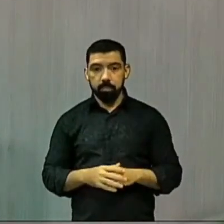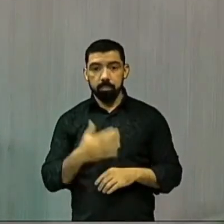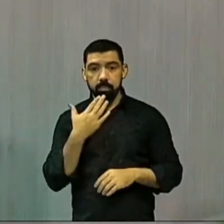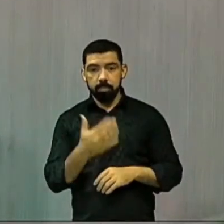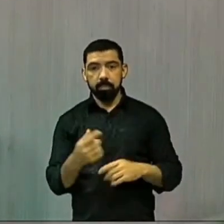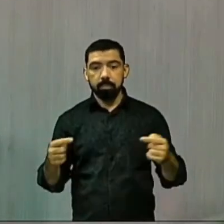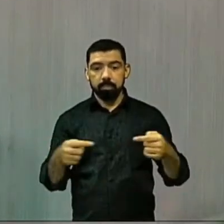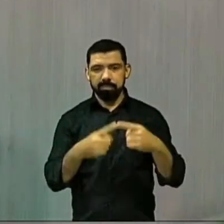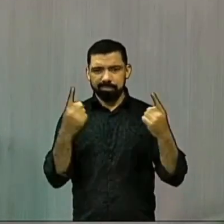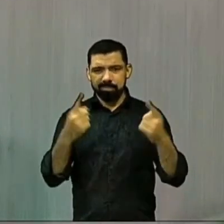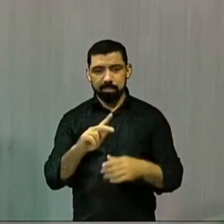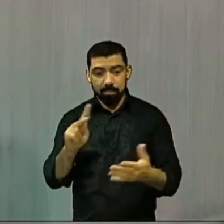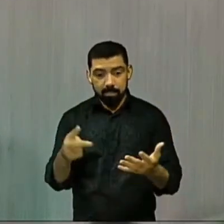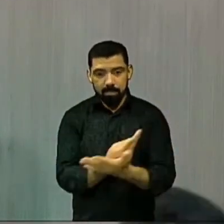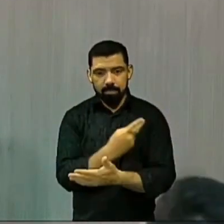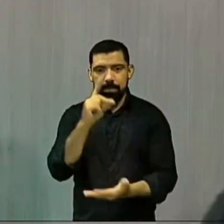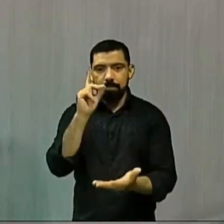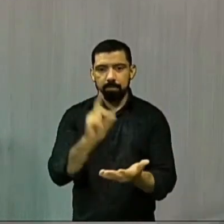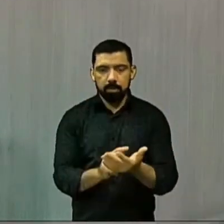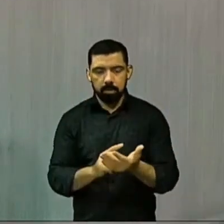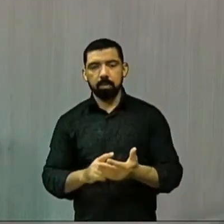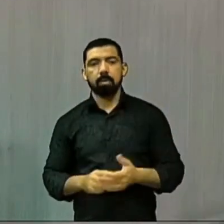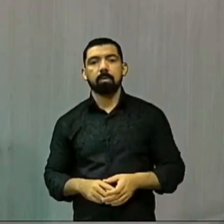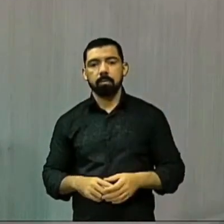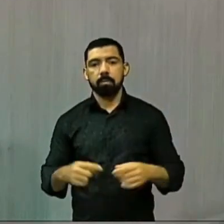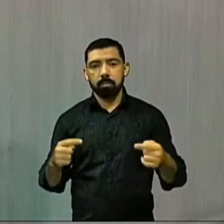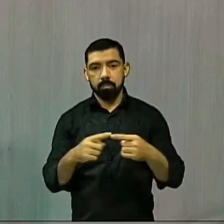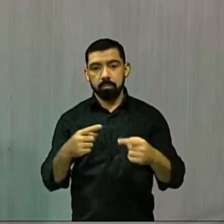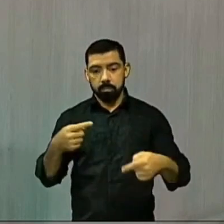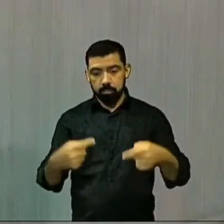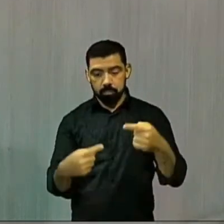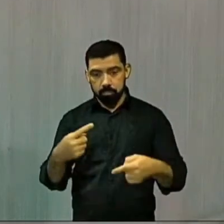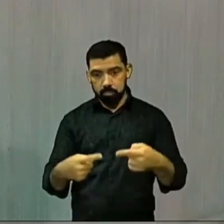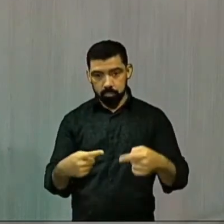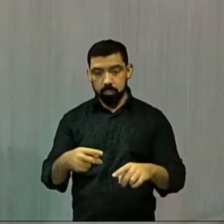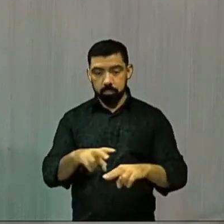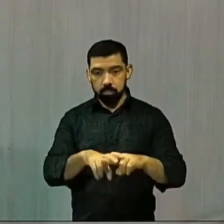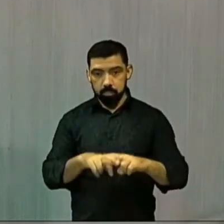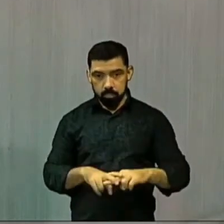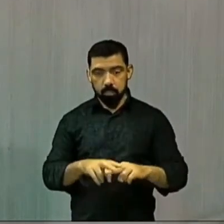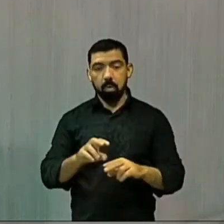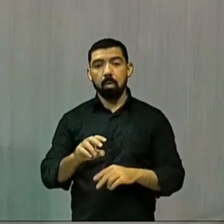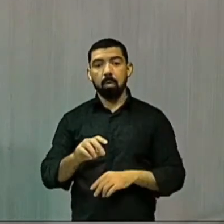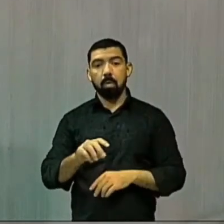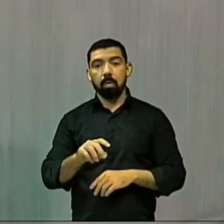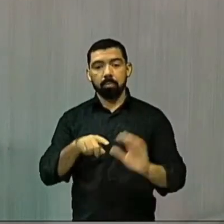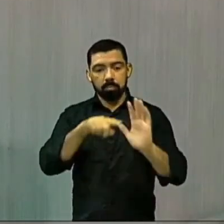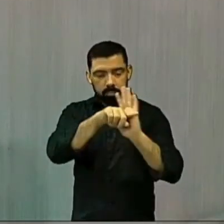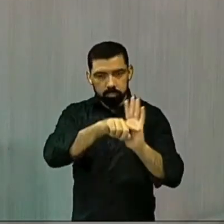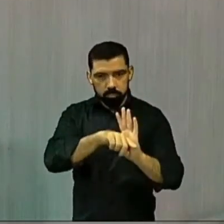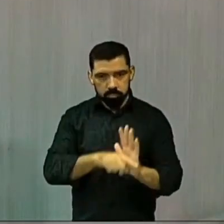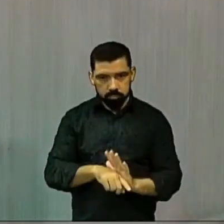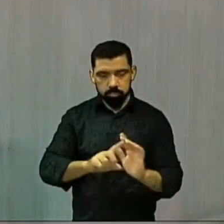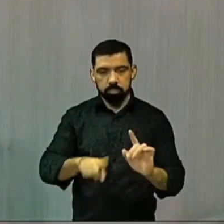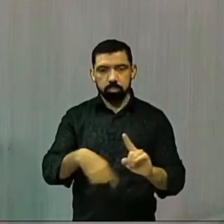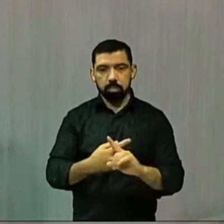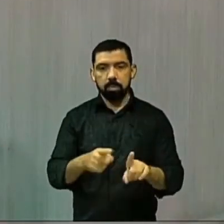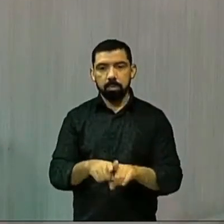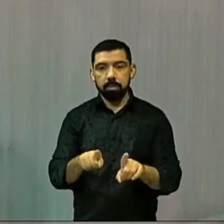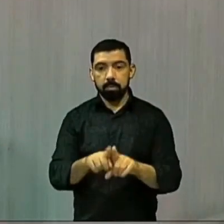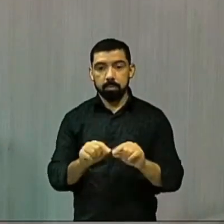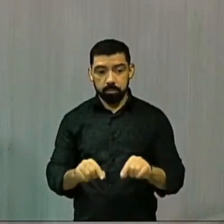fatos relevantes de repercussão política decorrente do objeto de apuração, em desídia de apuração por parte